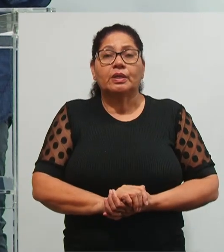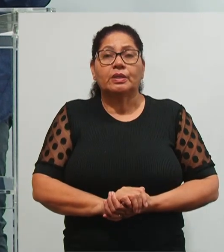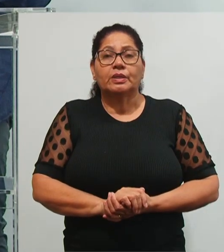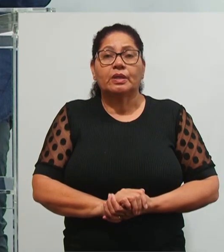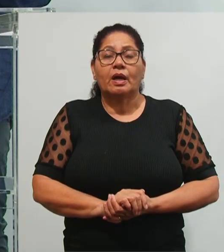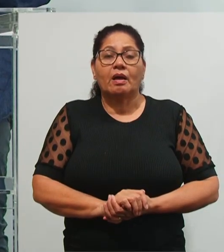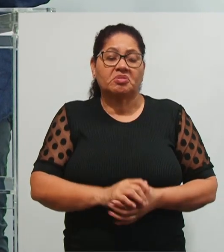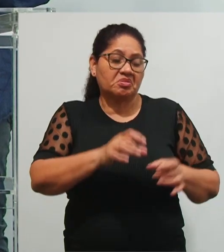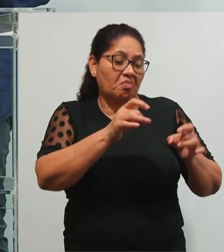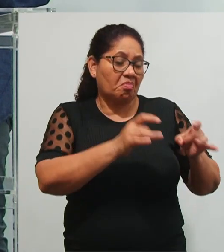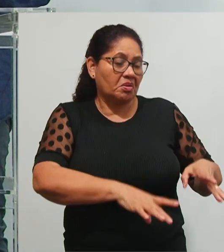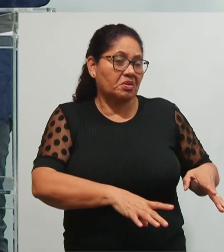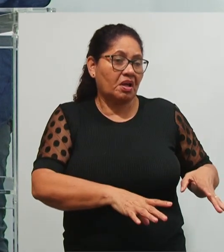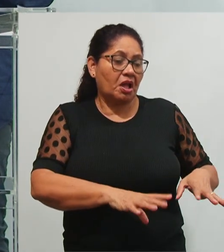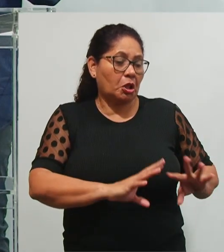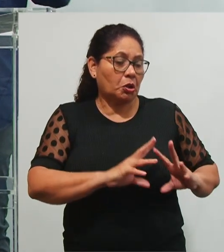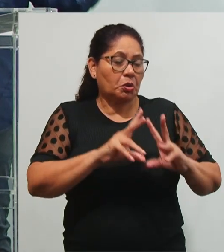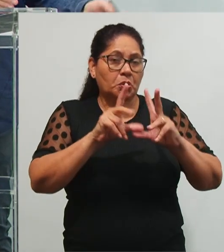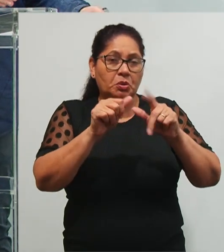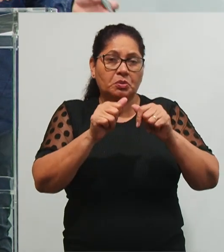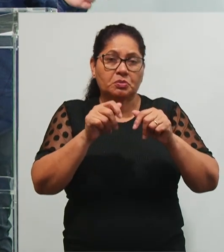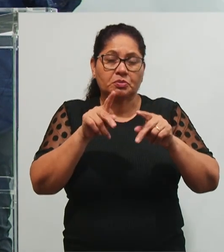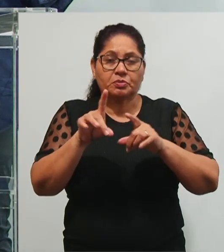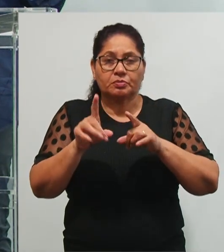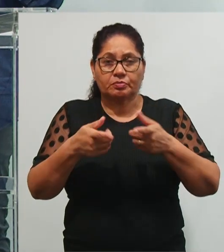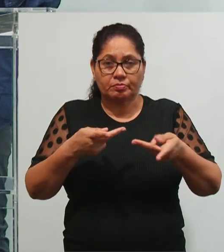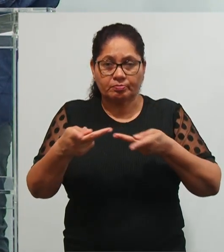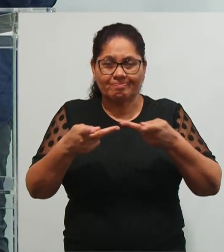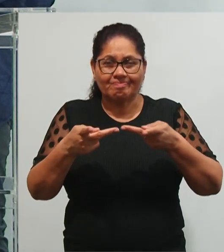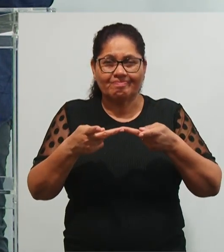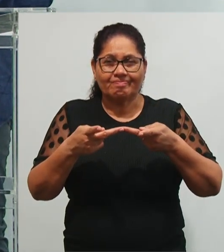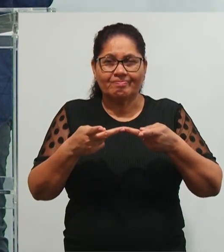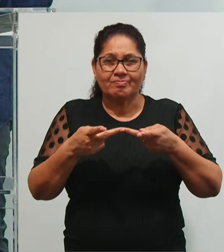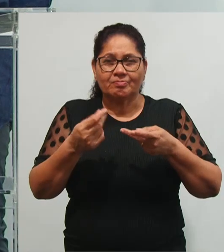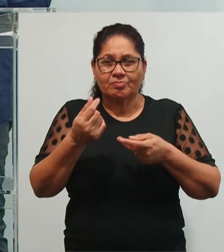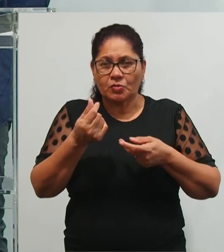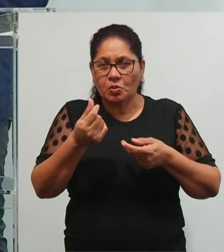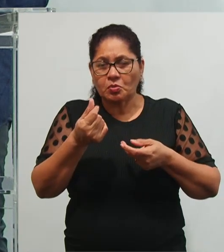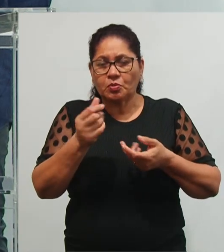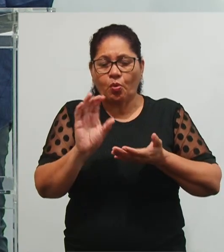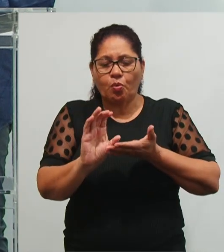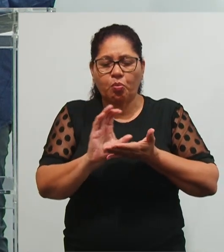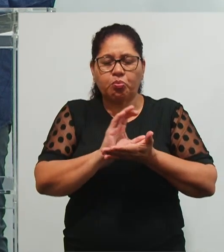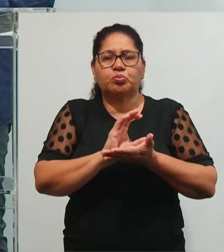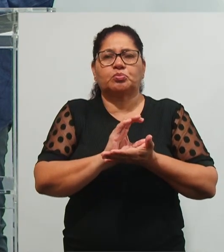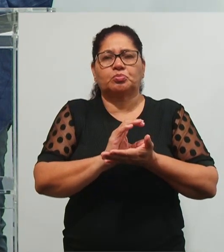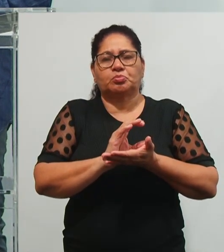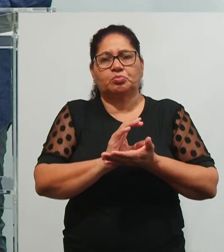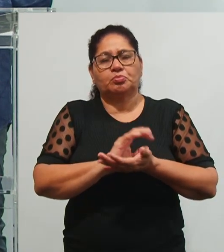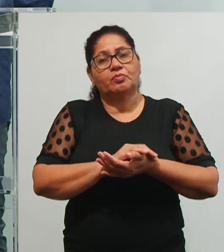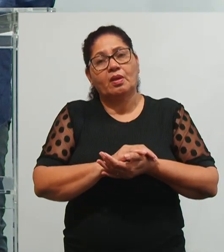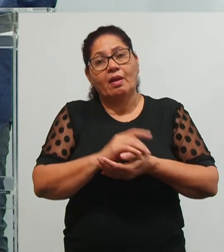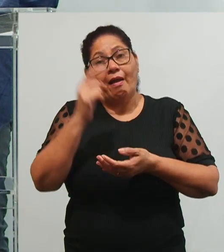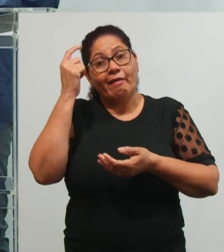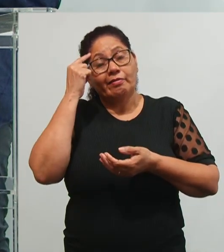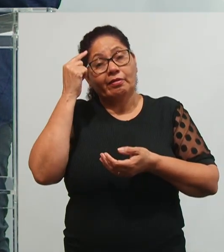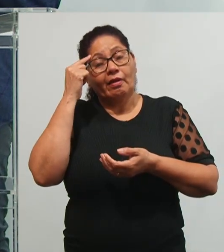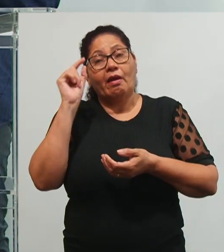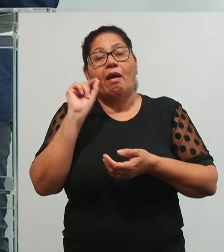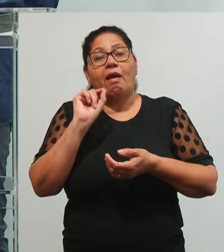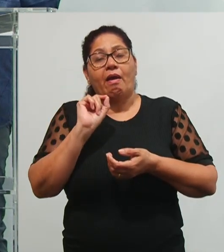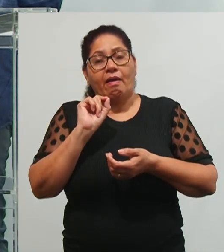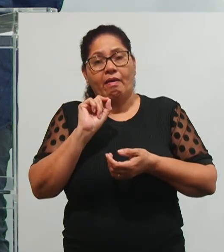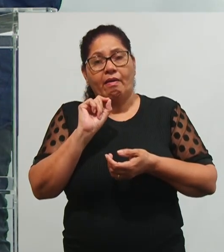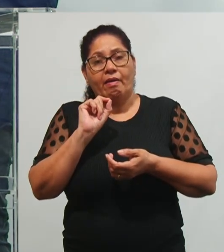a gente tem que abandonar todo o projeto, mesmo tendo gasto uma grande quantidade de recursos, né? Então,